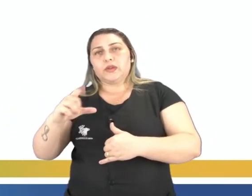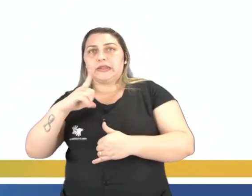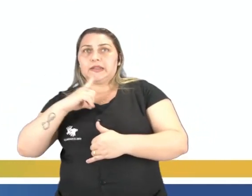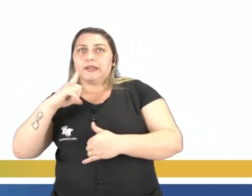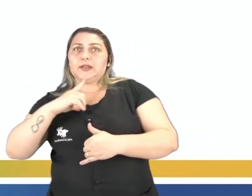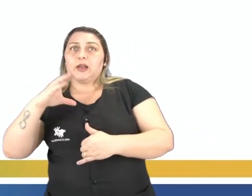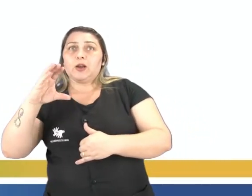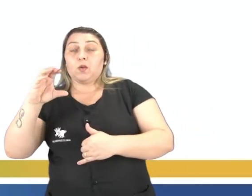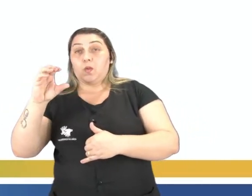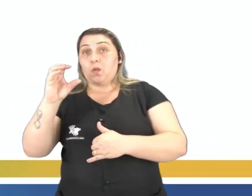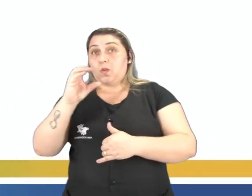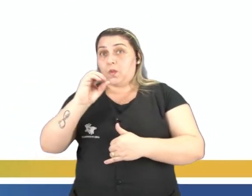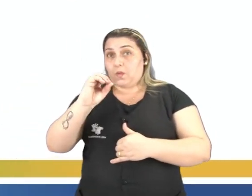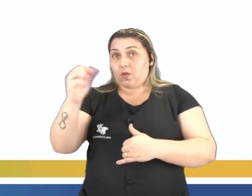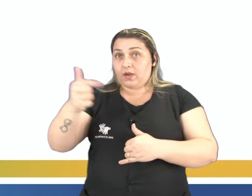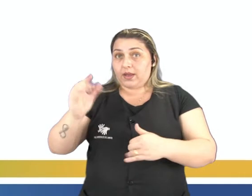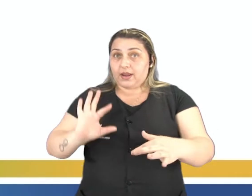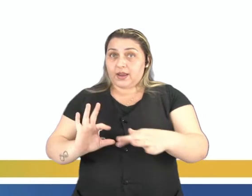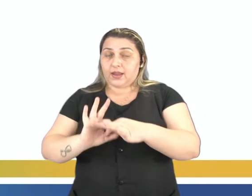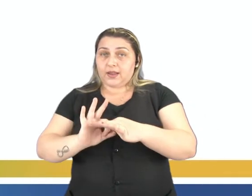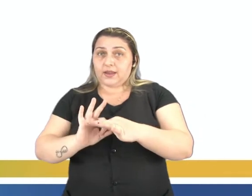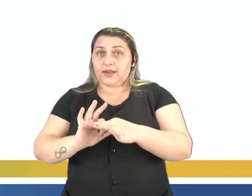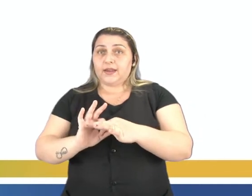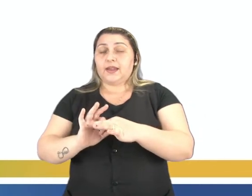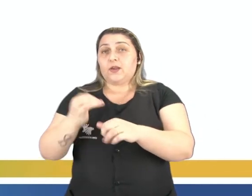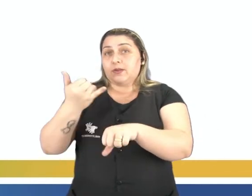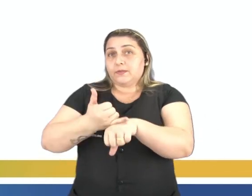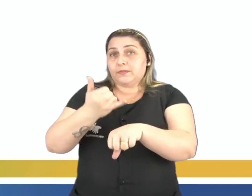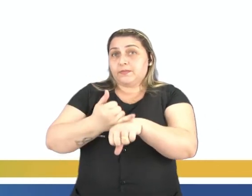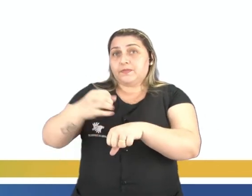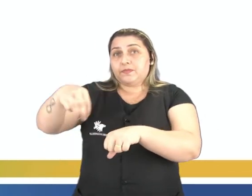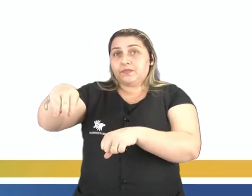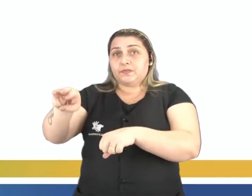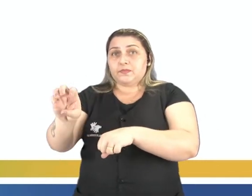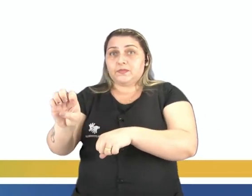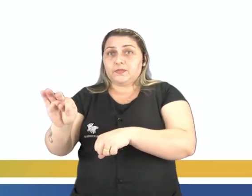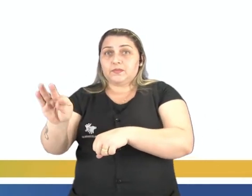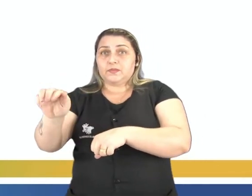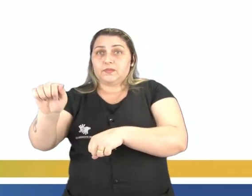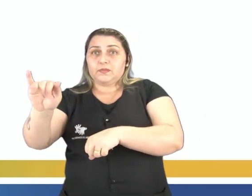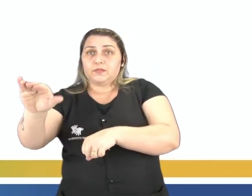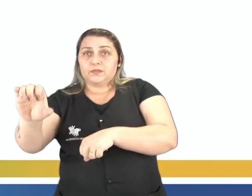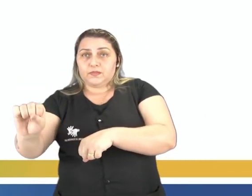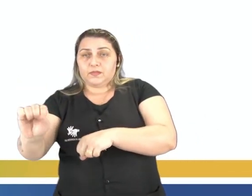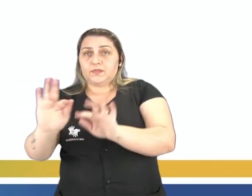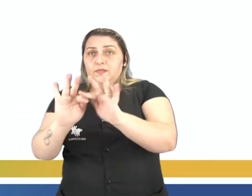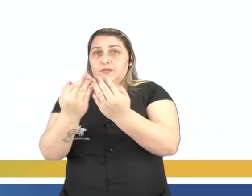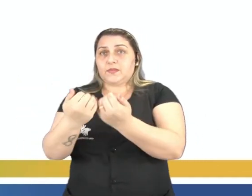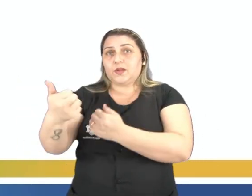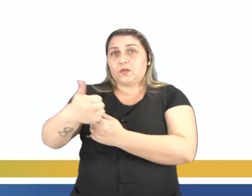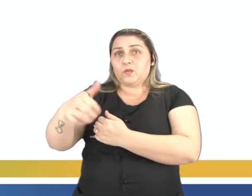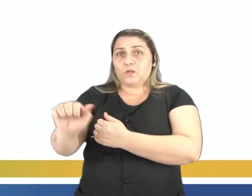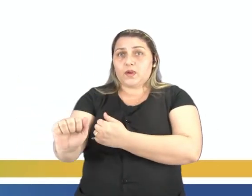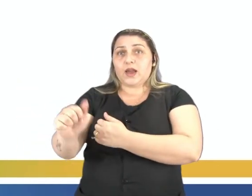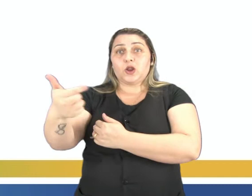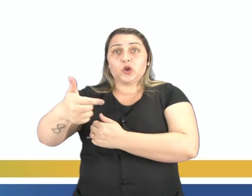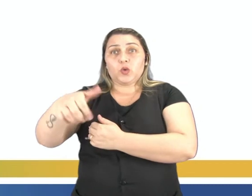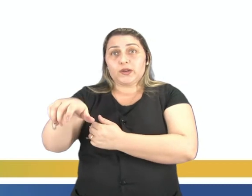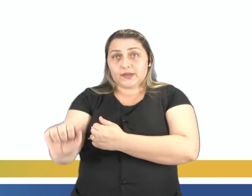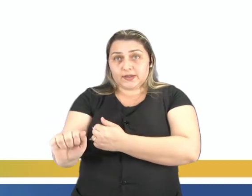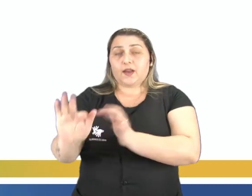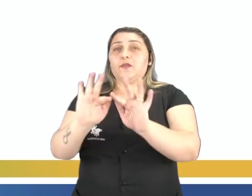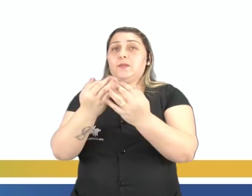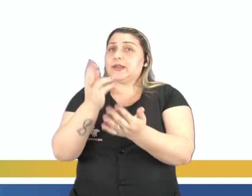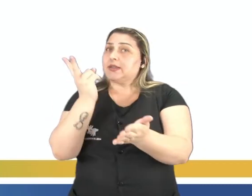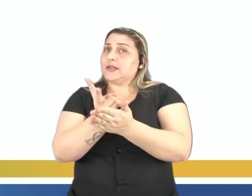teremos o oxigênio ligado aos metais. Lembrando que os metais, tanto da família 1A como da família 2A,